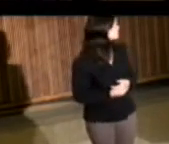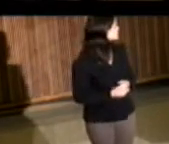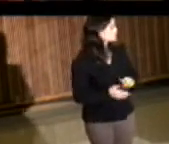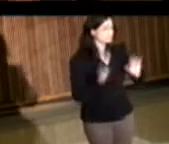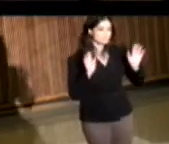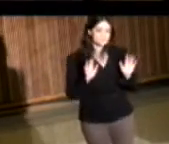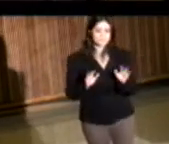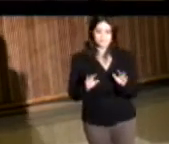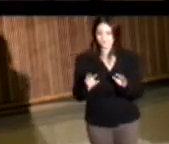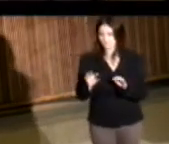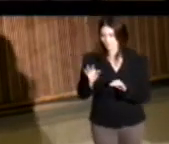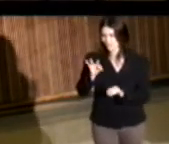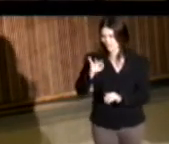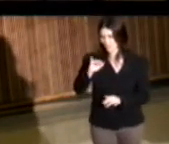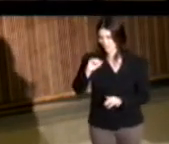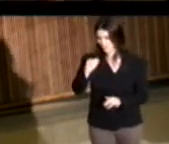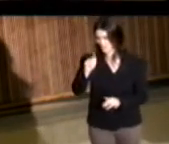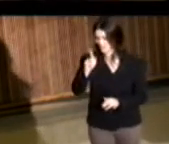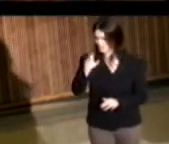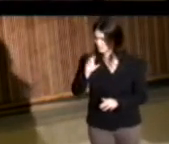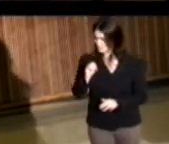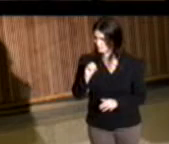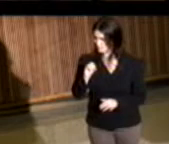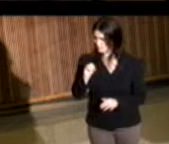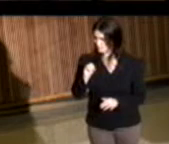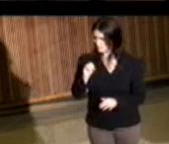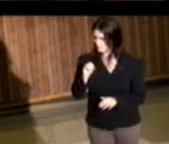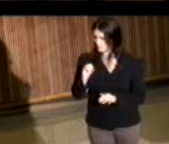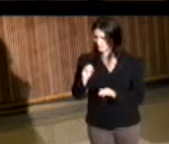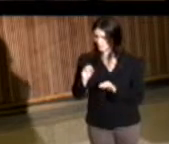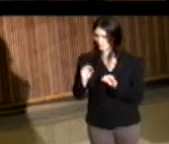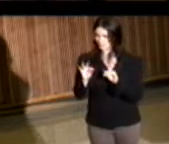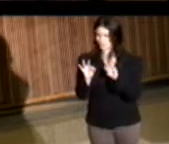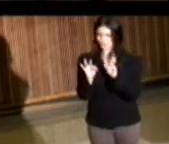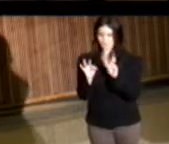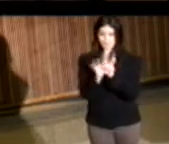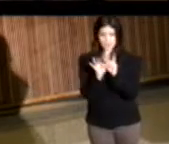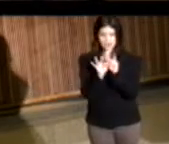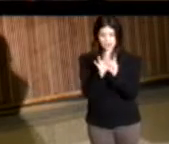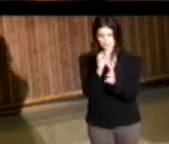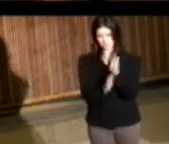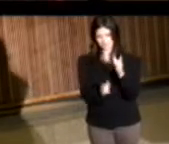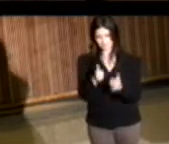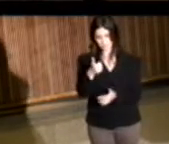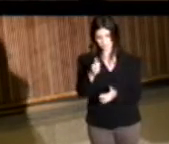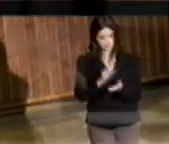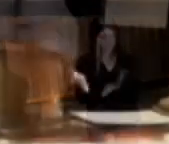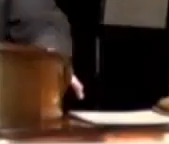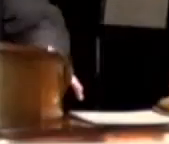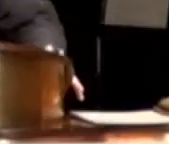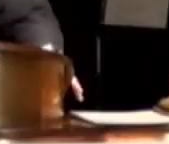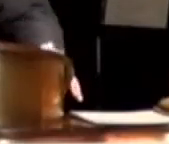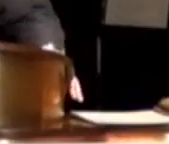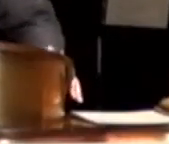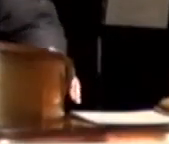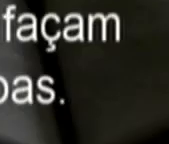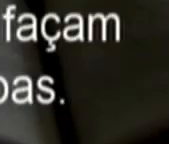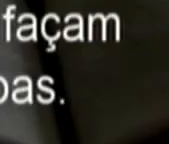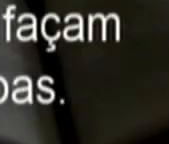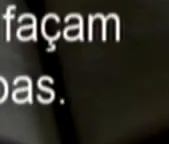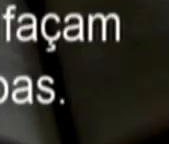Então vamos lá, Tiago, capítulo 2, senão a gente não vai sair daqui hoje. Diz assim: meus irmãos,